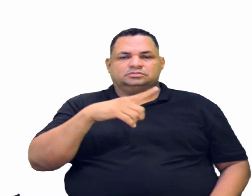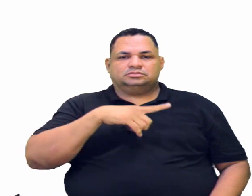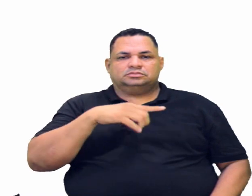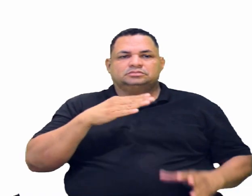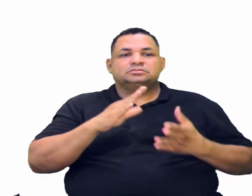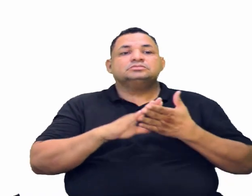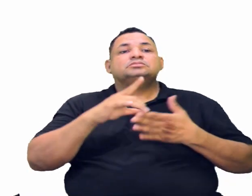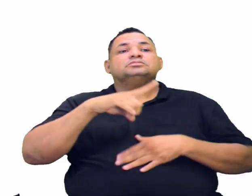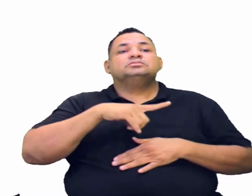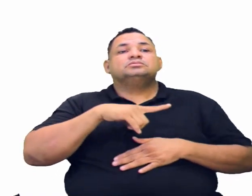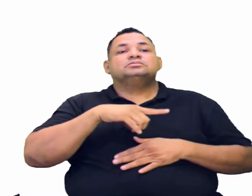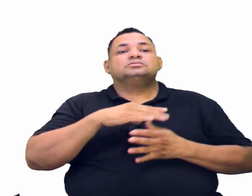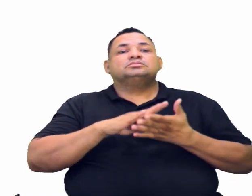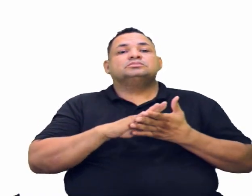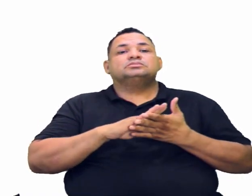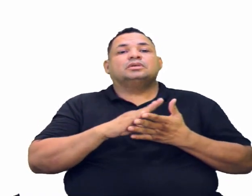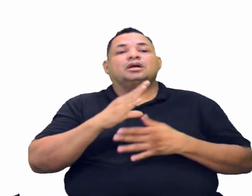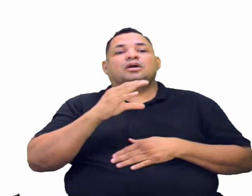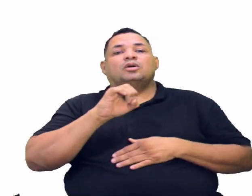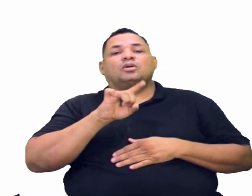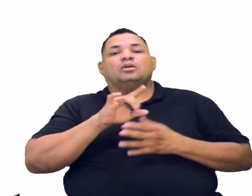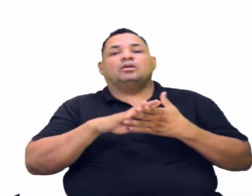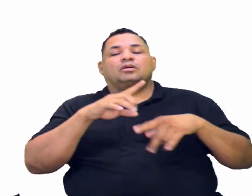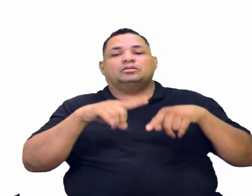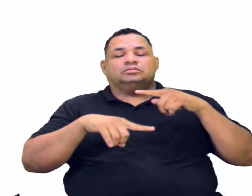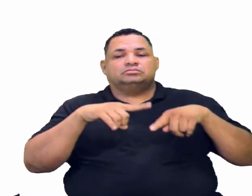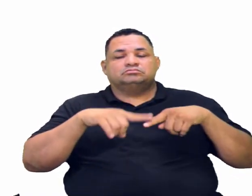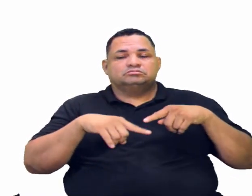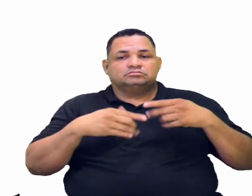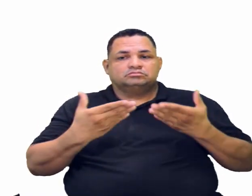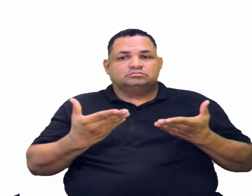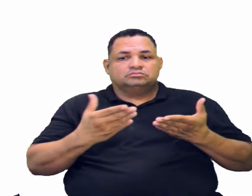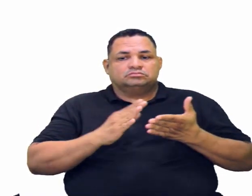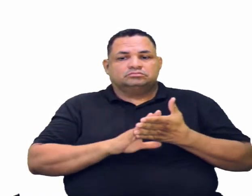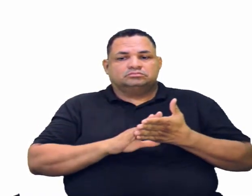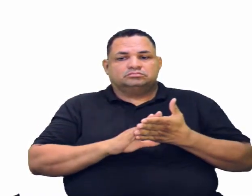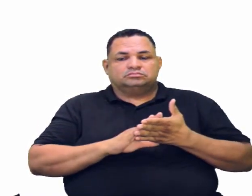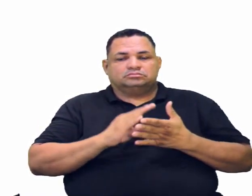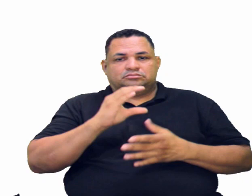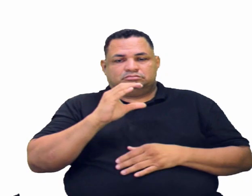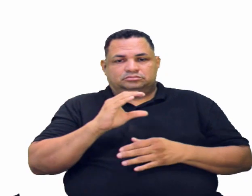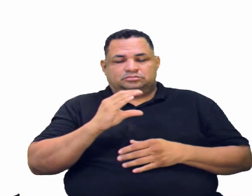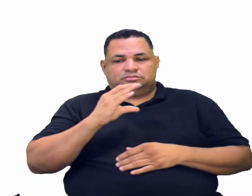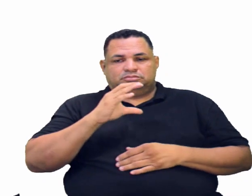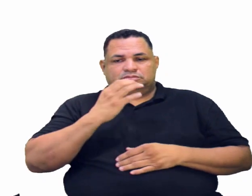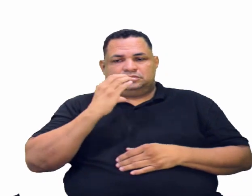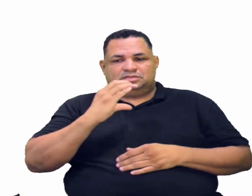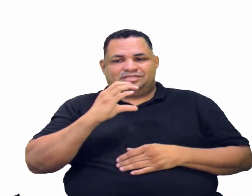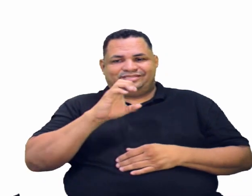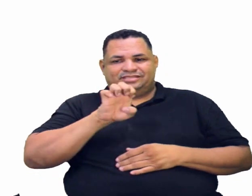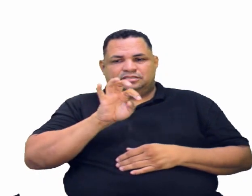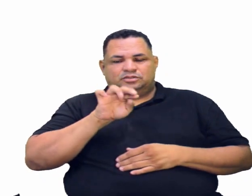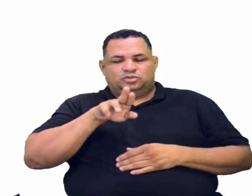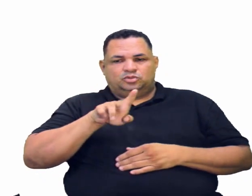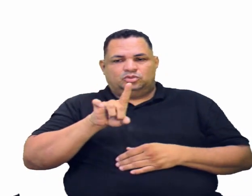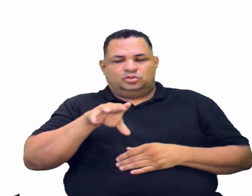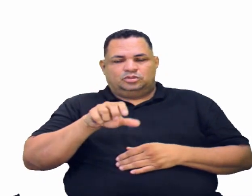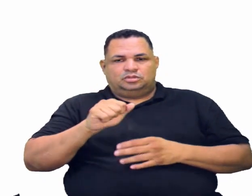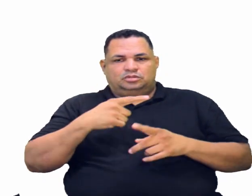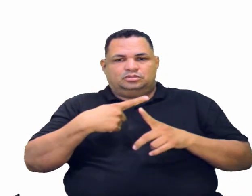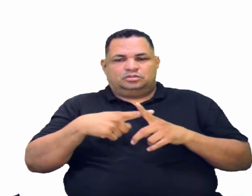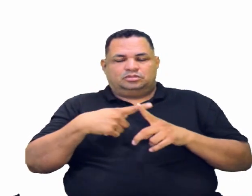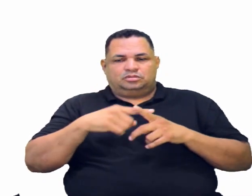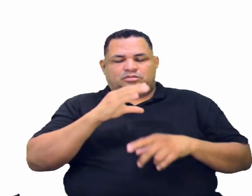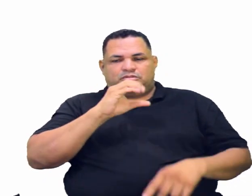sempre que você tiver oxidação de álcool secundário, o teu produto vai ser uma cetona. Por quê? Porque nós vamos ter